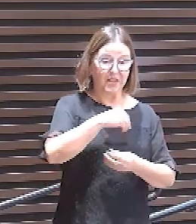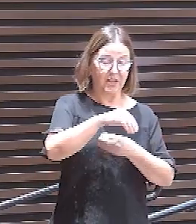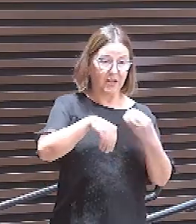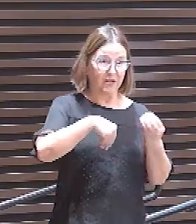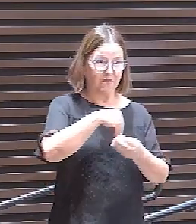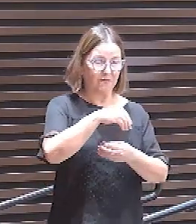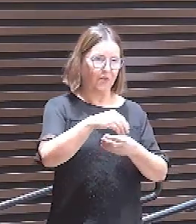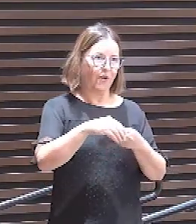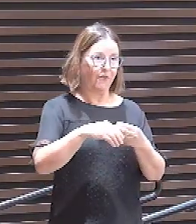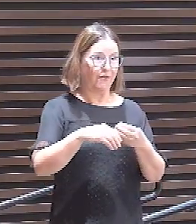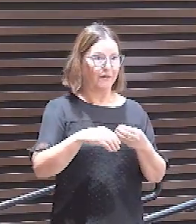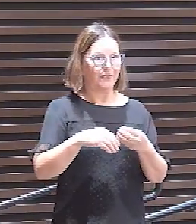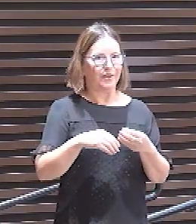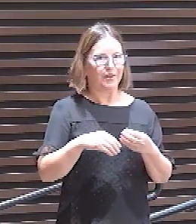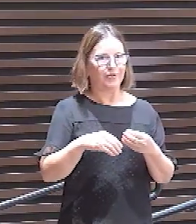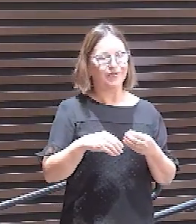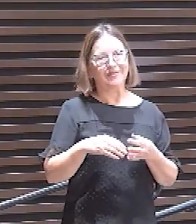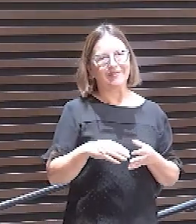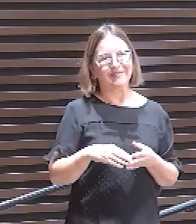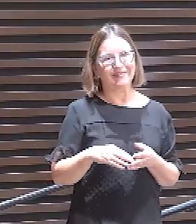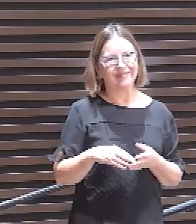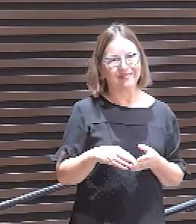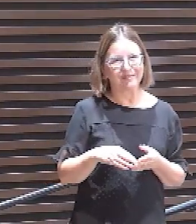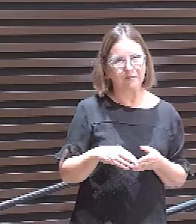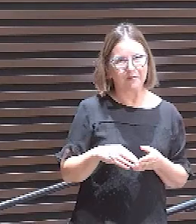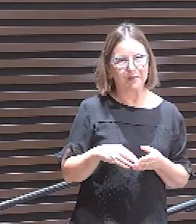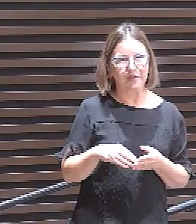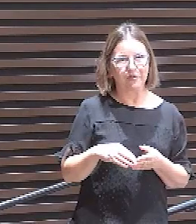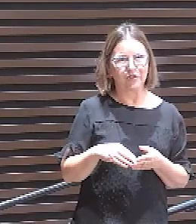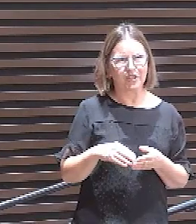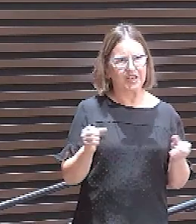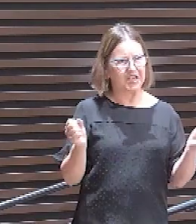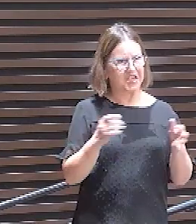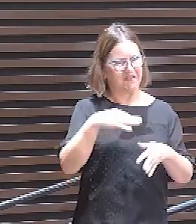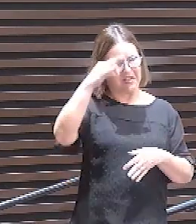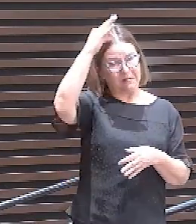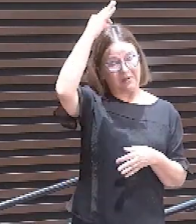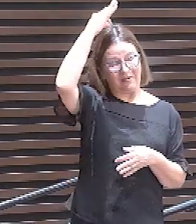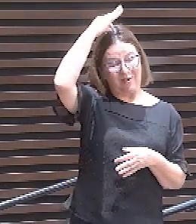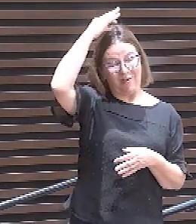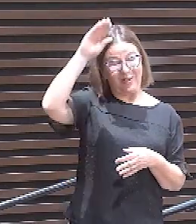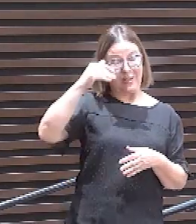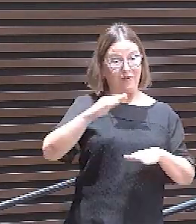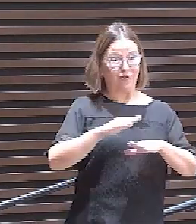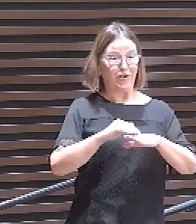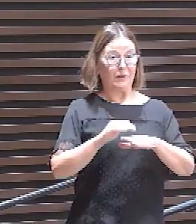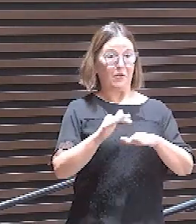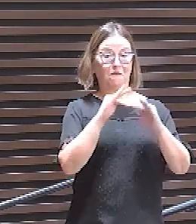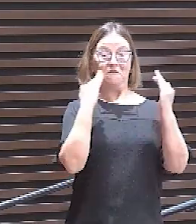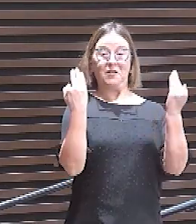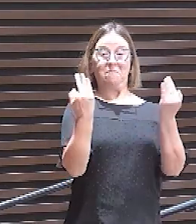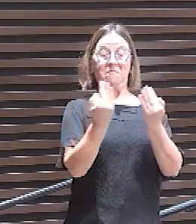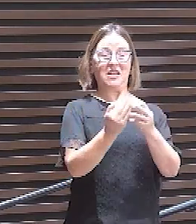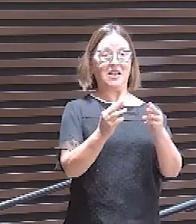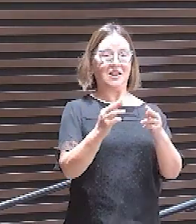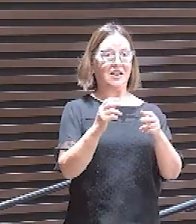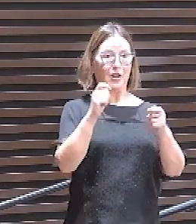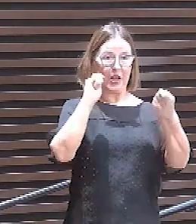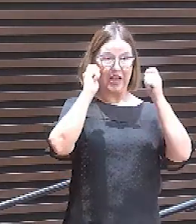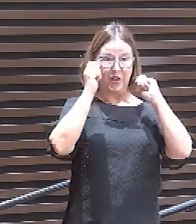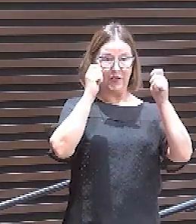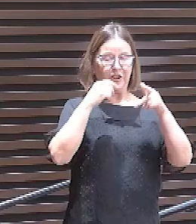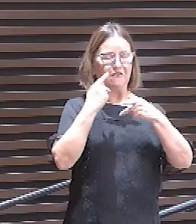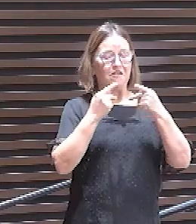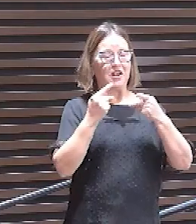de renovação espiritual. E ele então chamou a família para uma reunião e disse